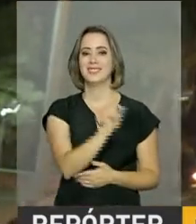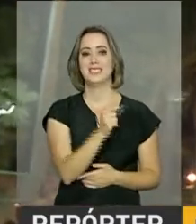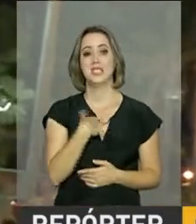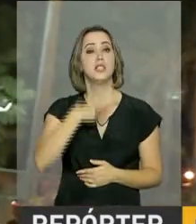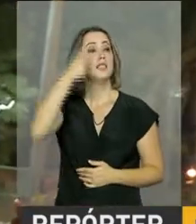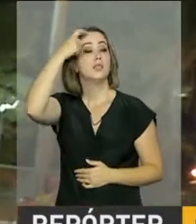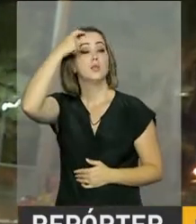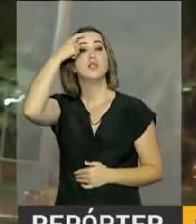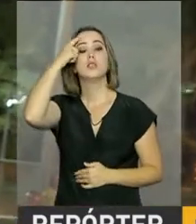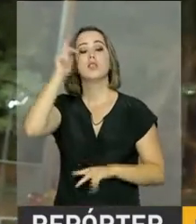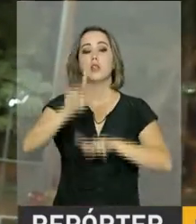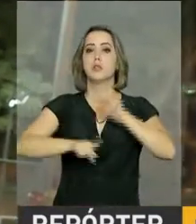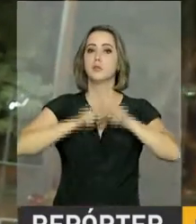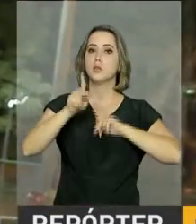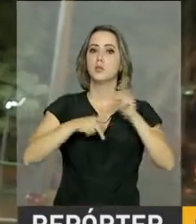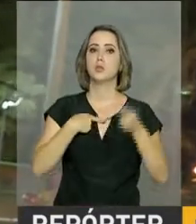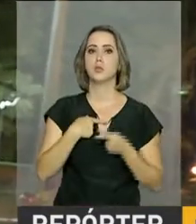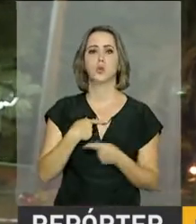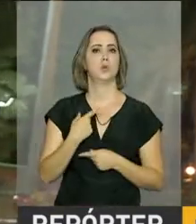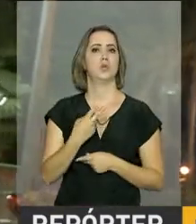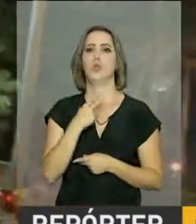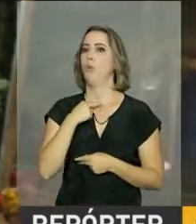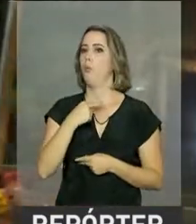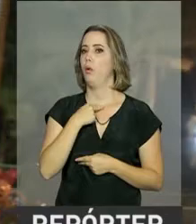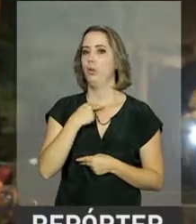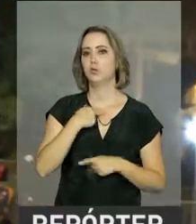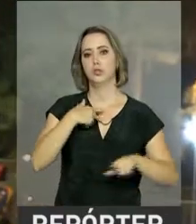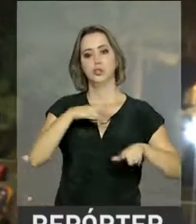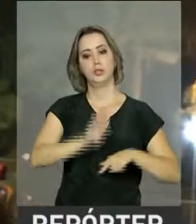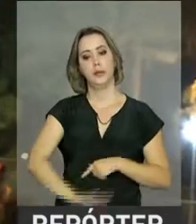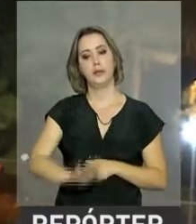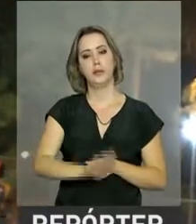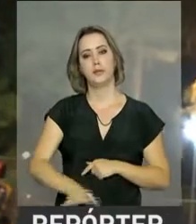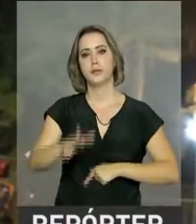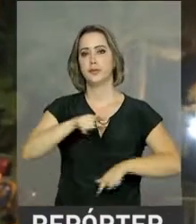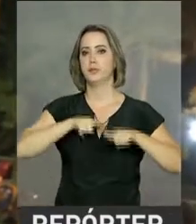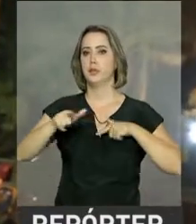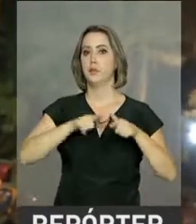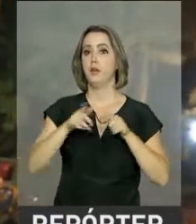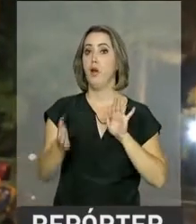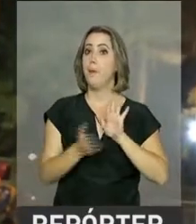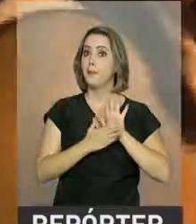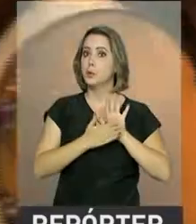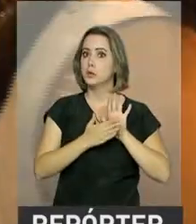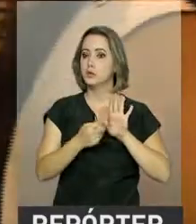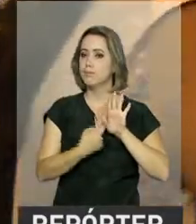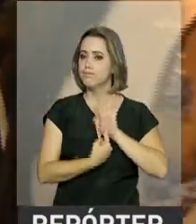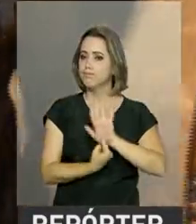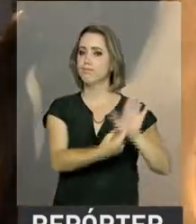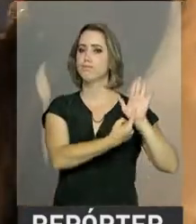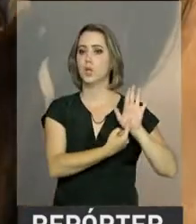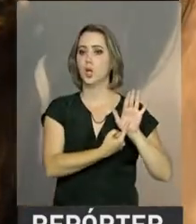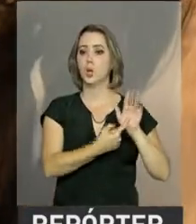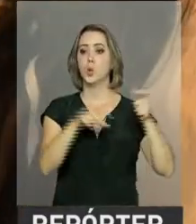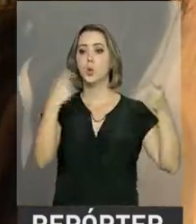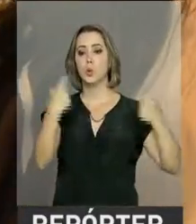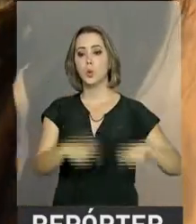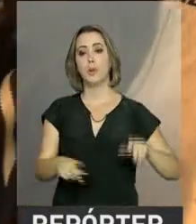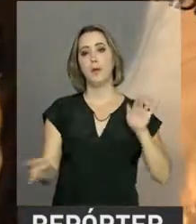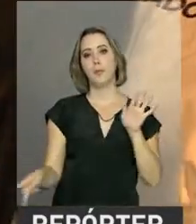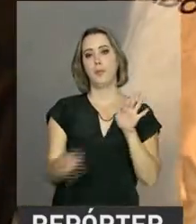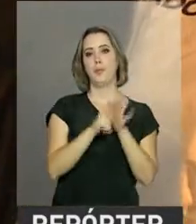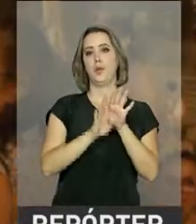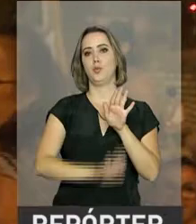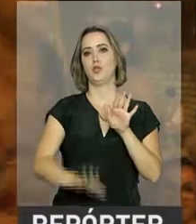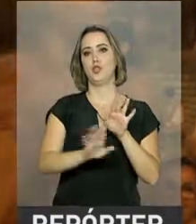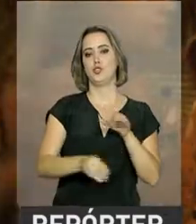pessoas a não deixarem suas crianças trabalhar, mostrar para elas que o lugar da criança na escola. E o governo apoia o trabalho do